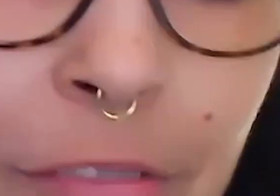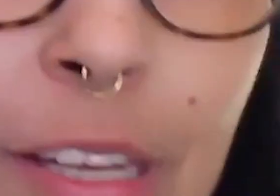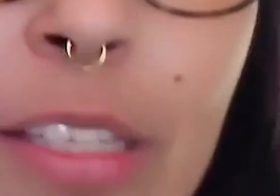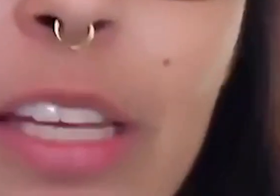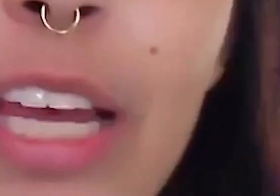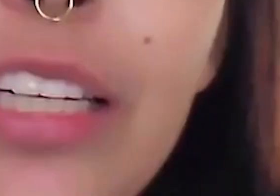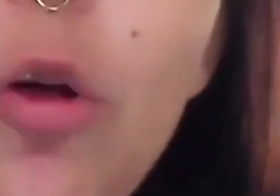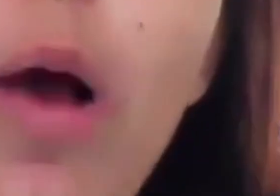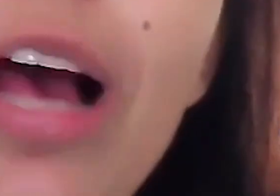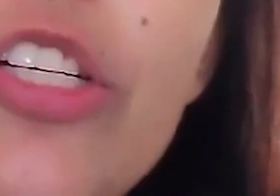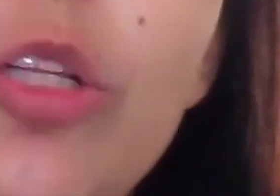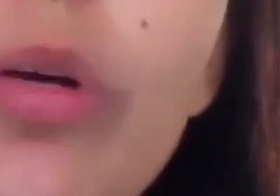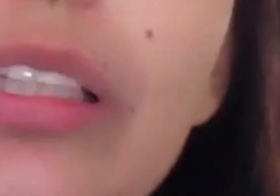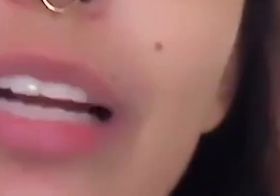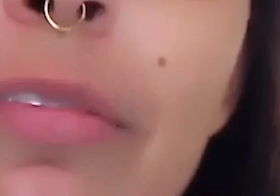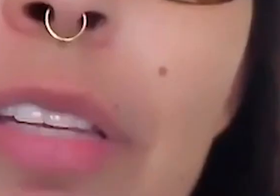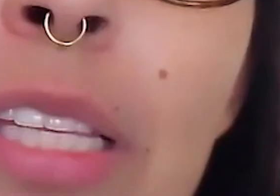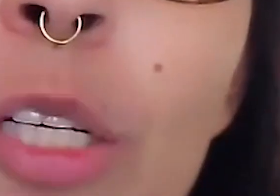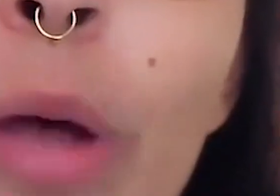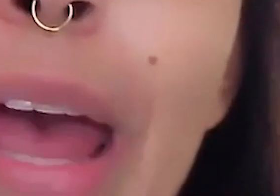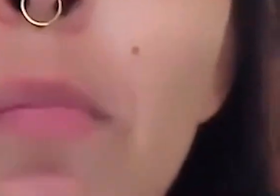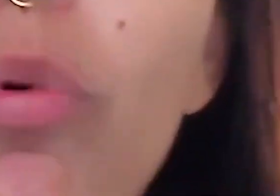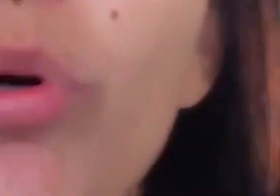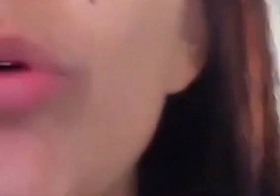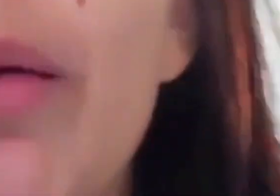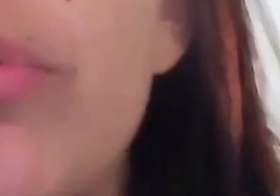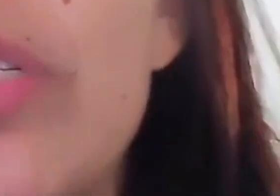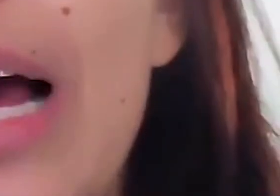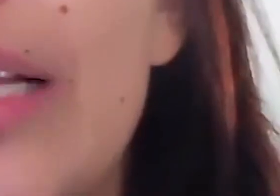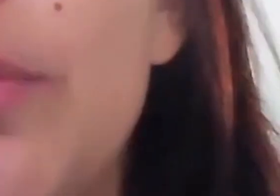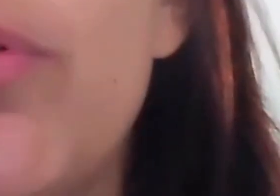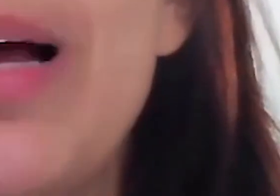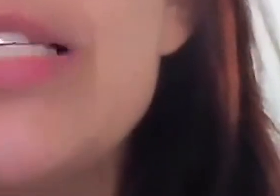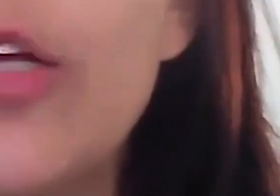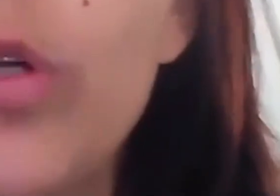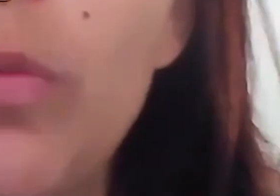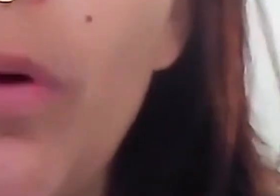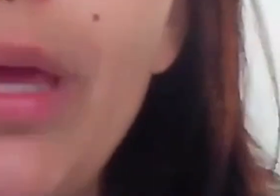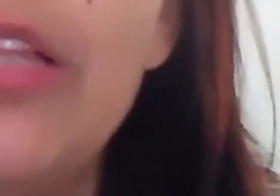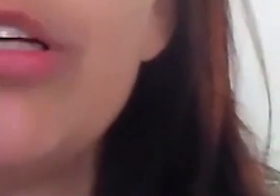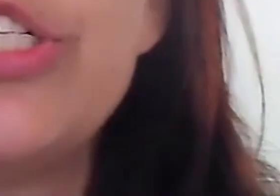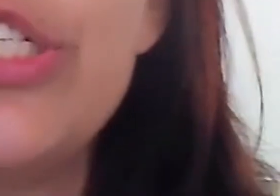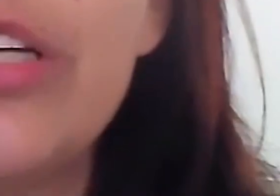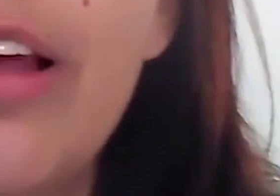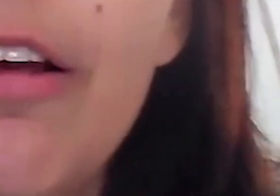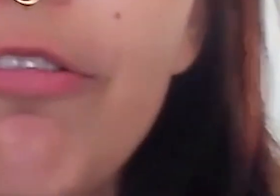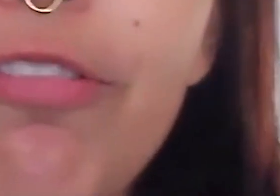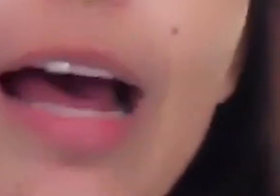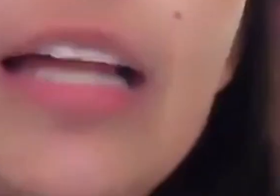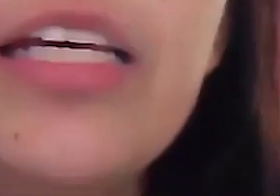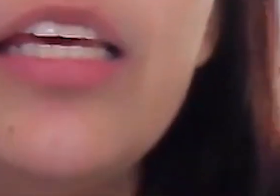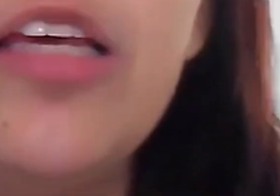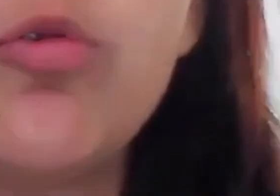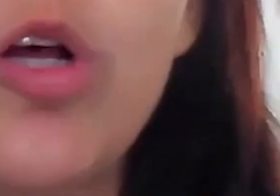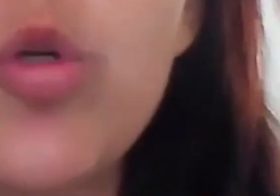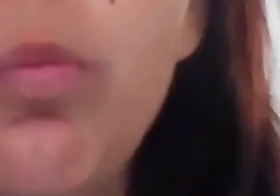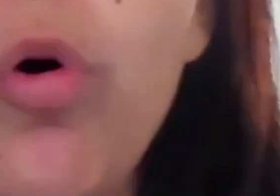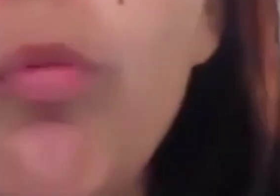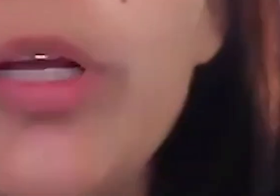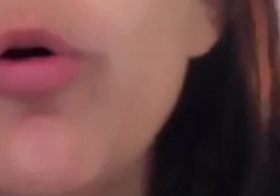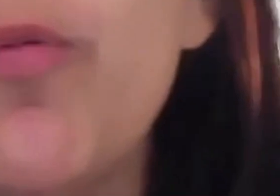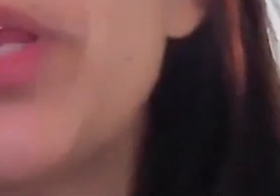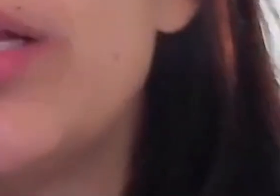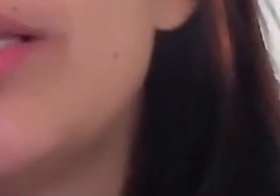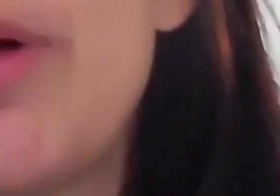uma entrevista em que a linguagem do entrevistando é muito rebuscada por mais que a todo momento a gente fale que o